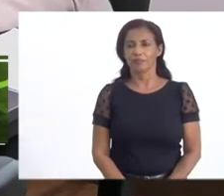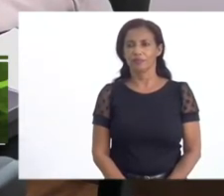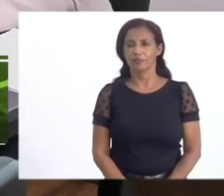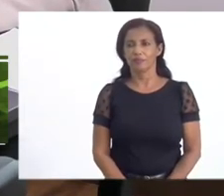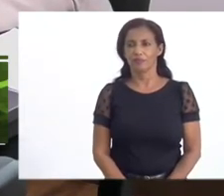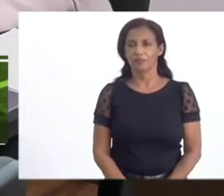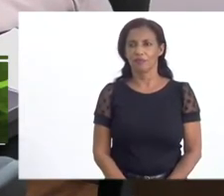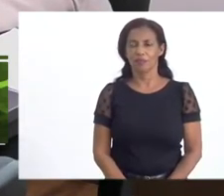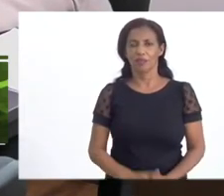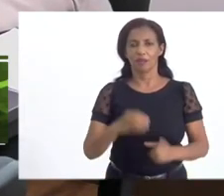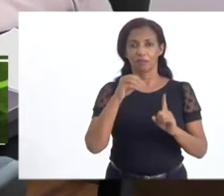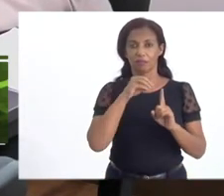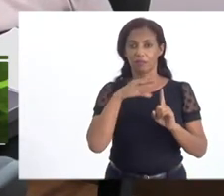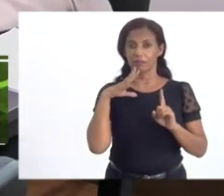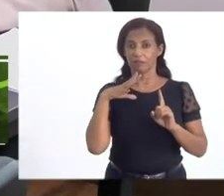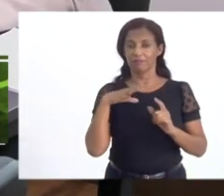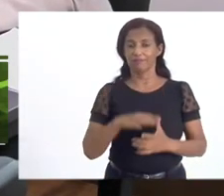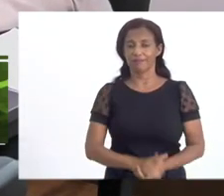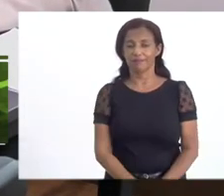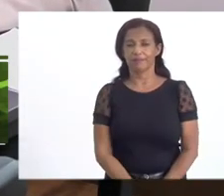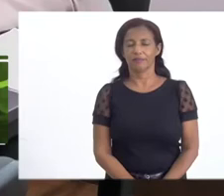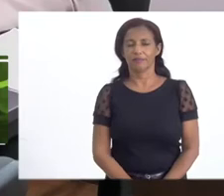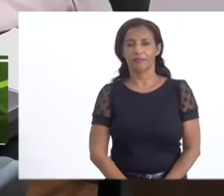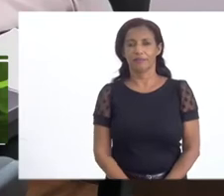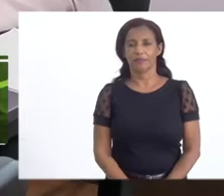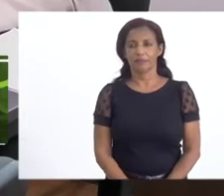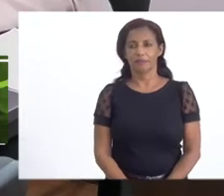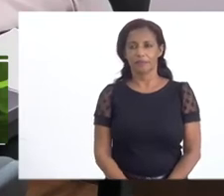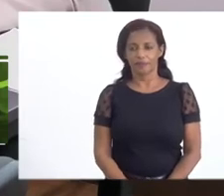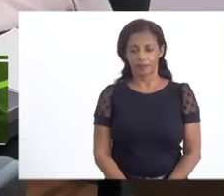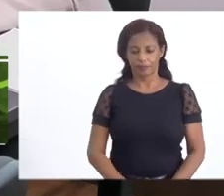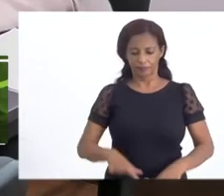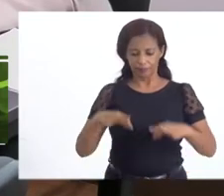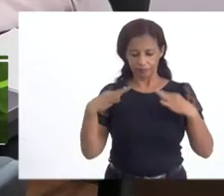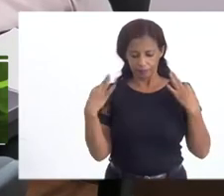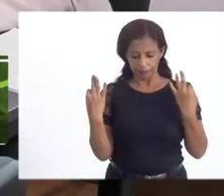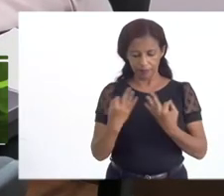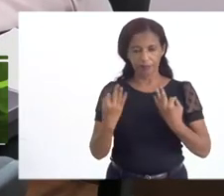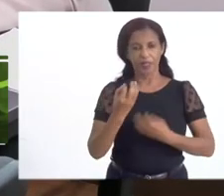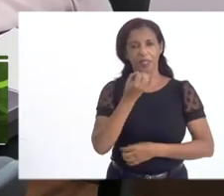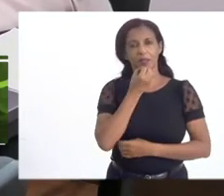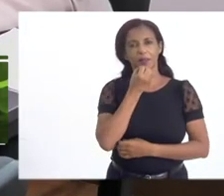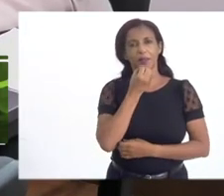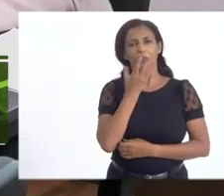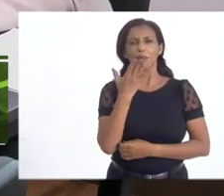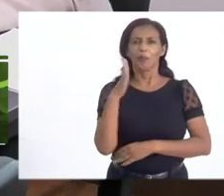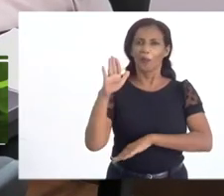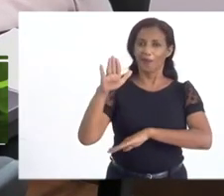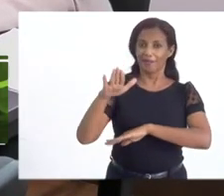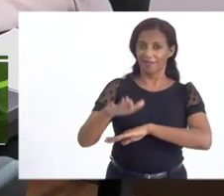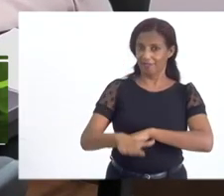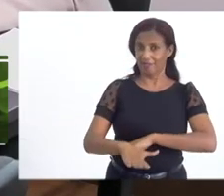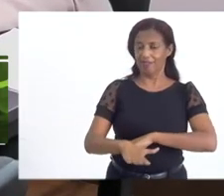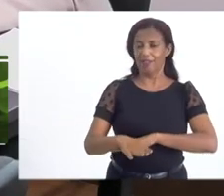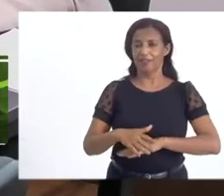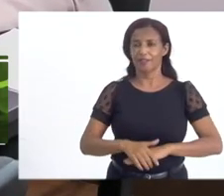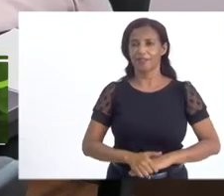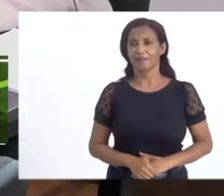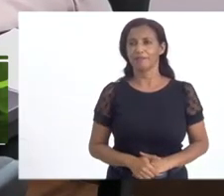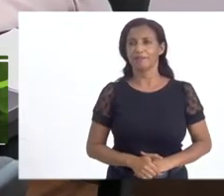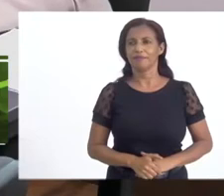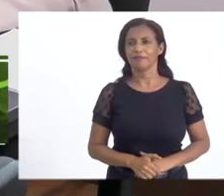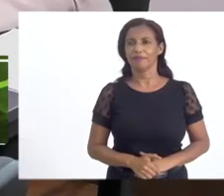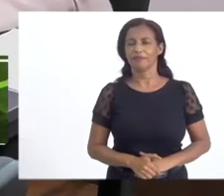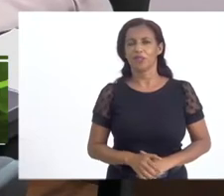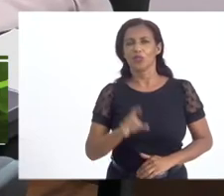Seu microfone já está habilitado. Perfeito. Bom dia, boa tarde. Sou